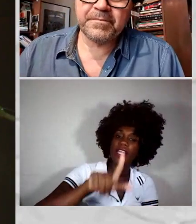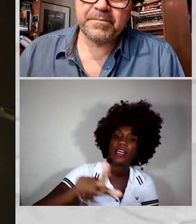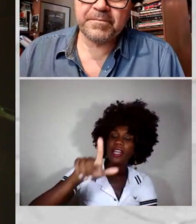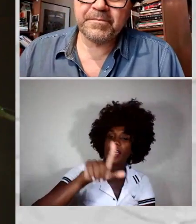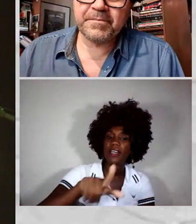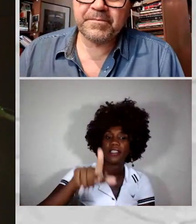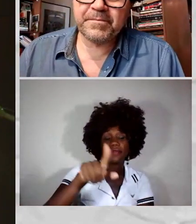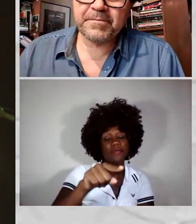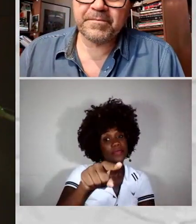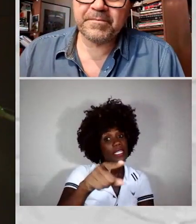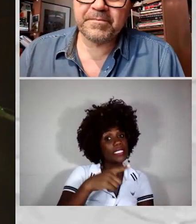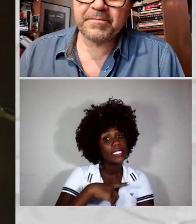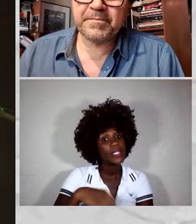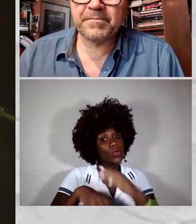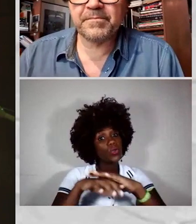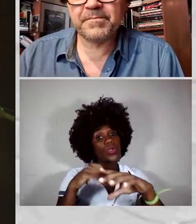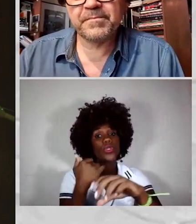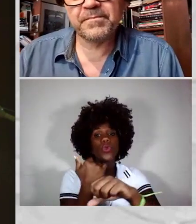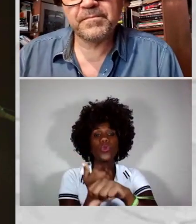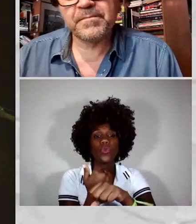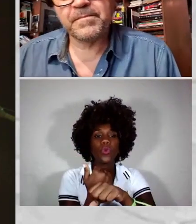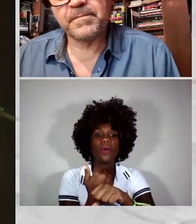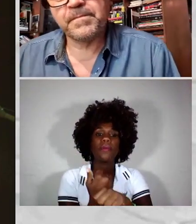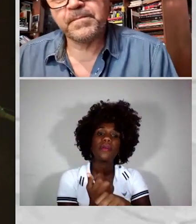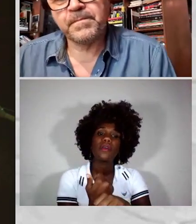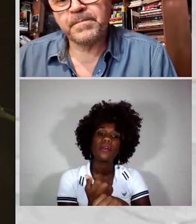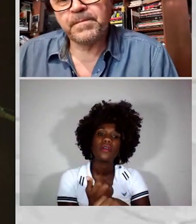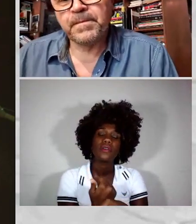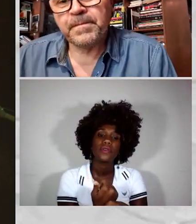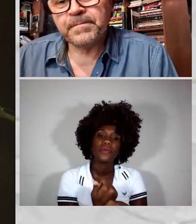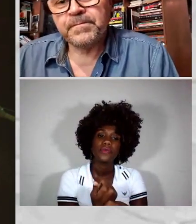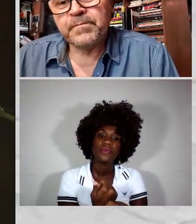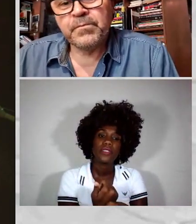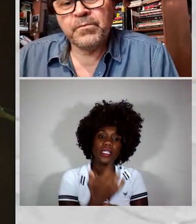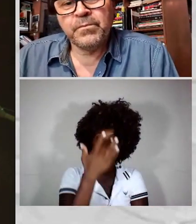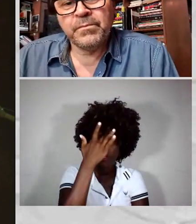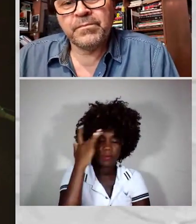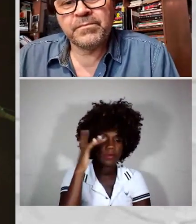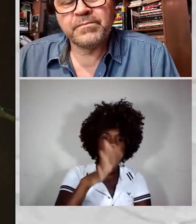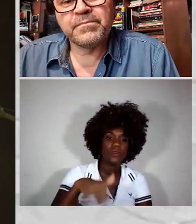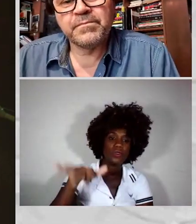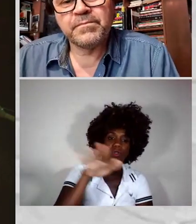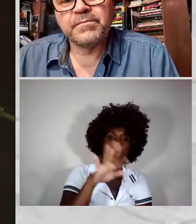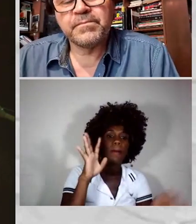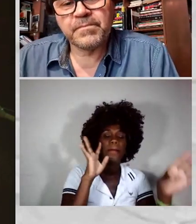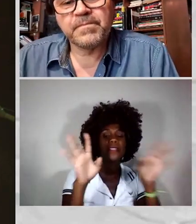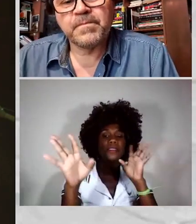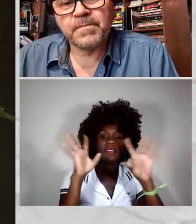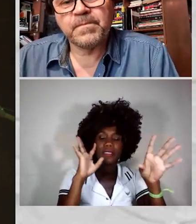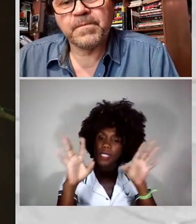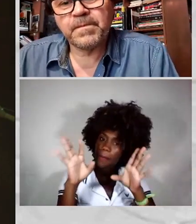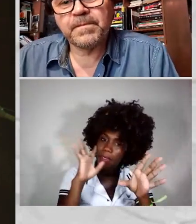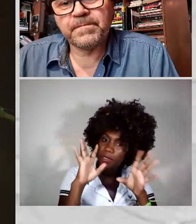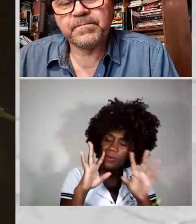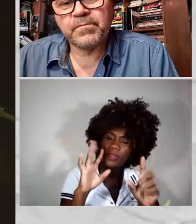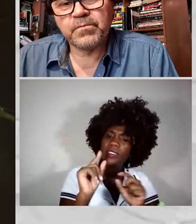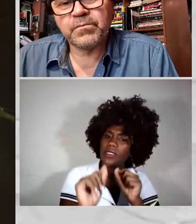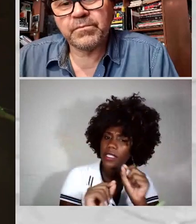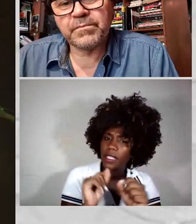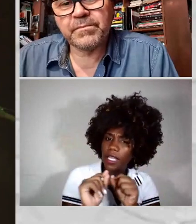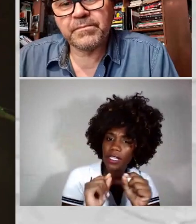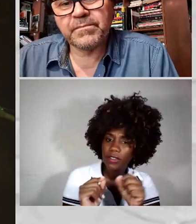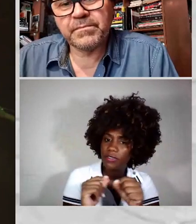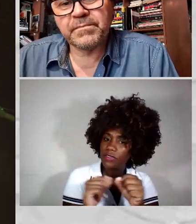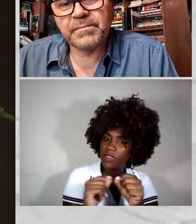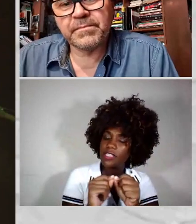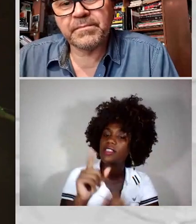para o nosso canal do YouTube, trazer para as pessoas um pouco do pensamento de quem faz a